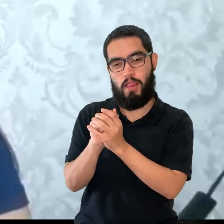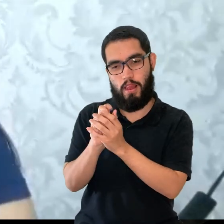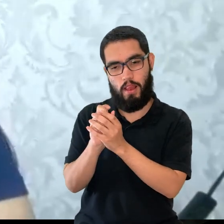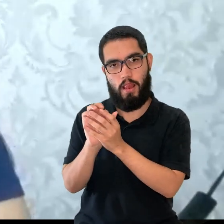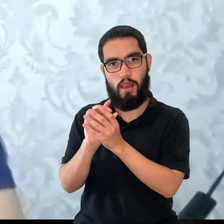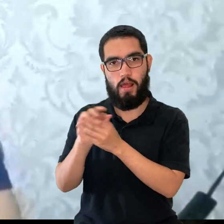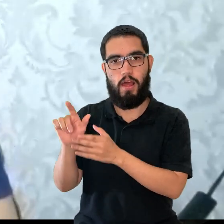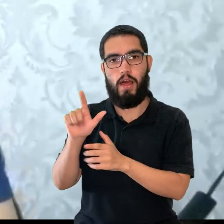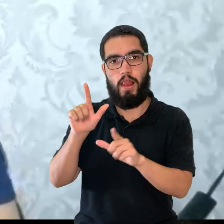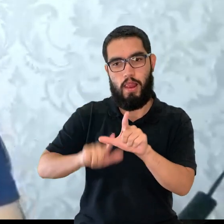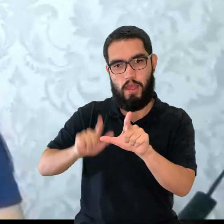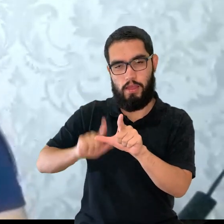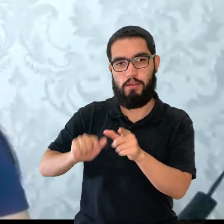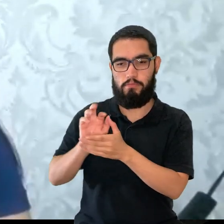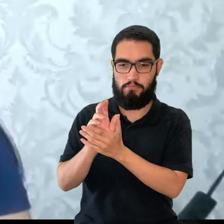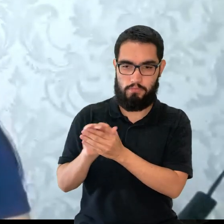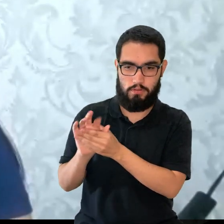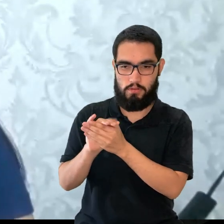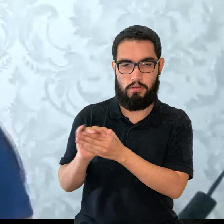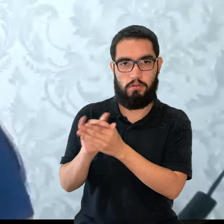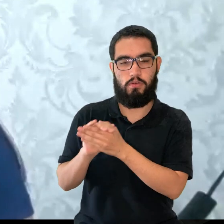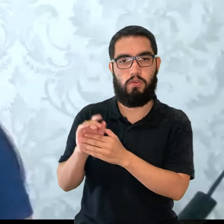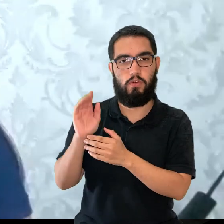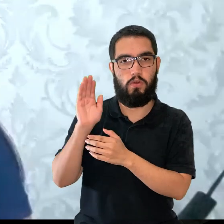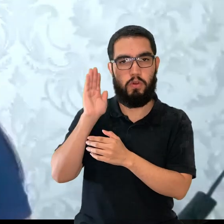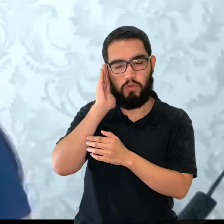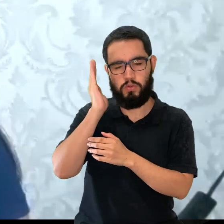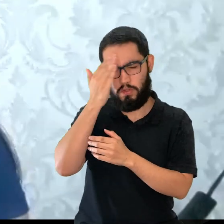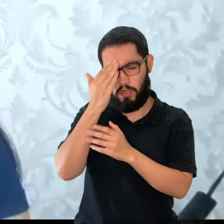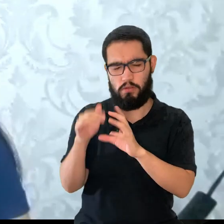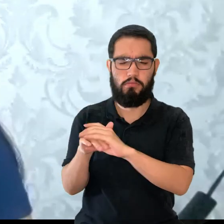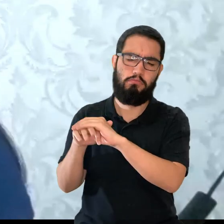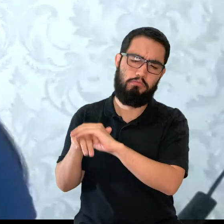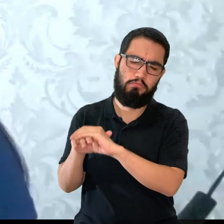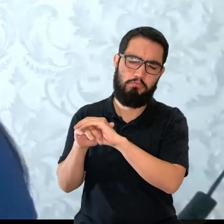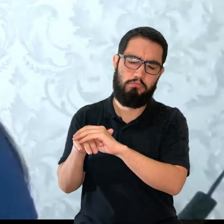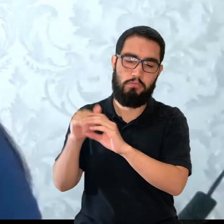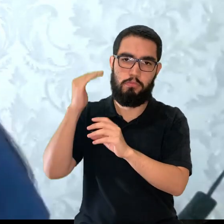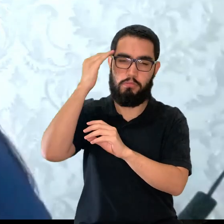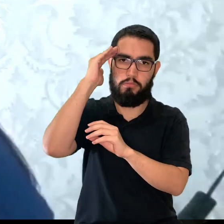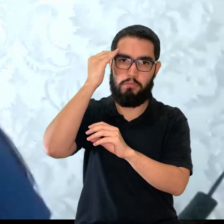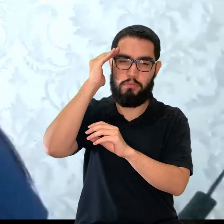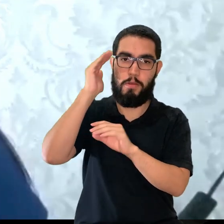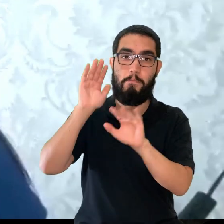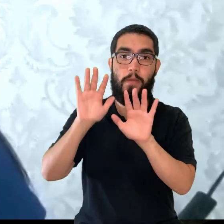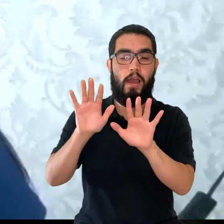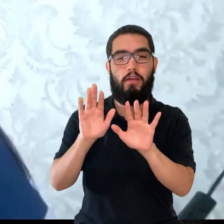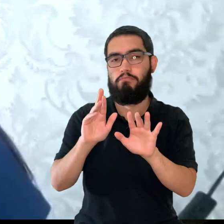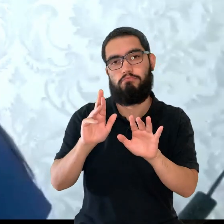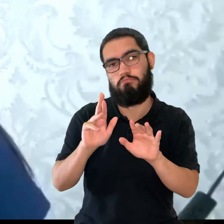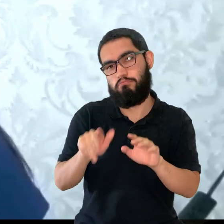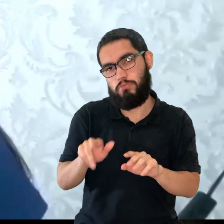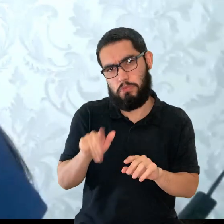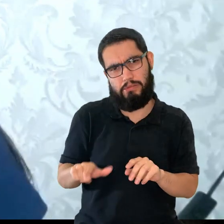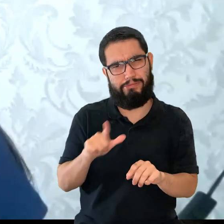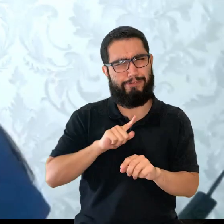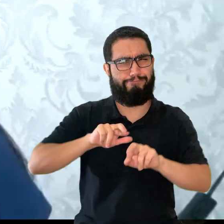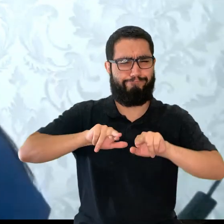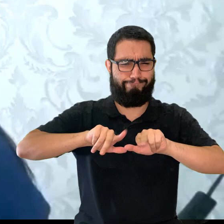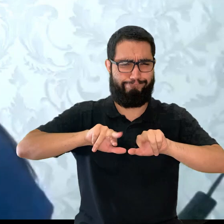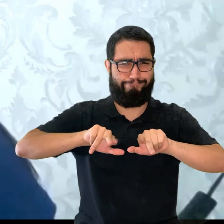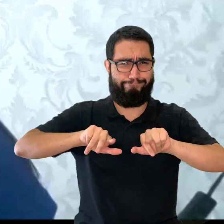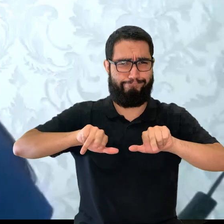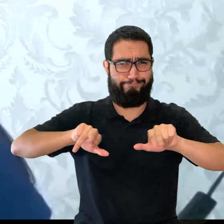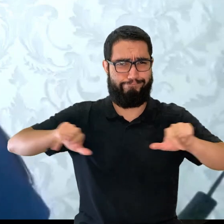as letras, os sinais, e o surdo cego, ele vai pela mão reconhecendo, mas não é somente. Existem